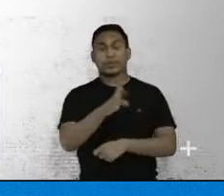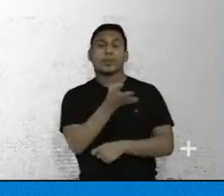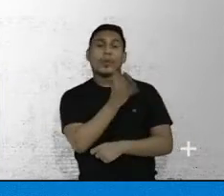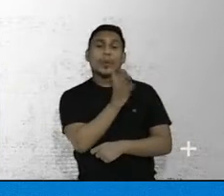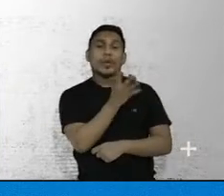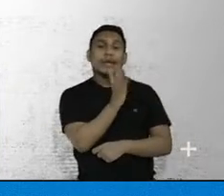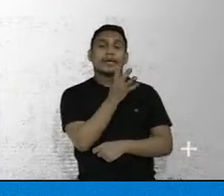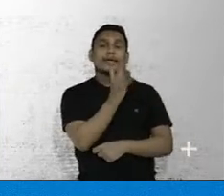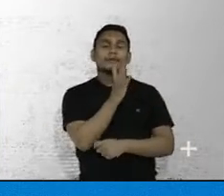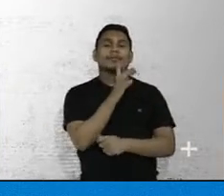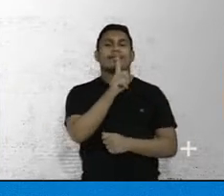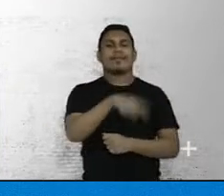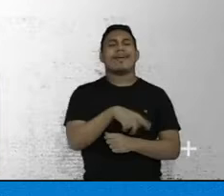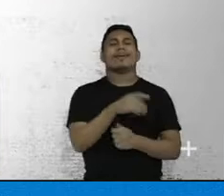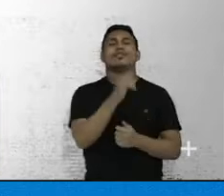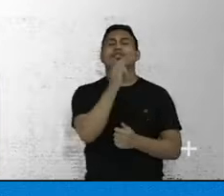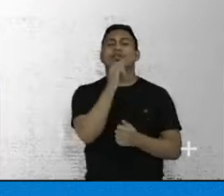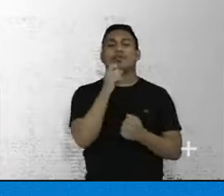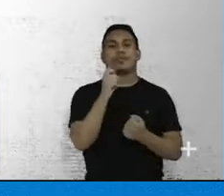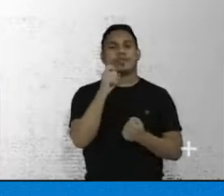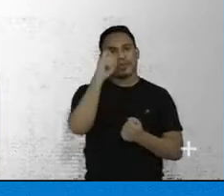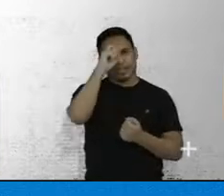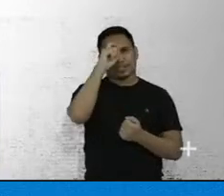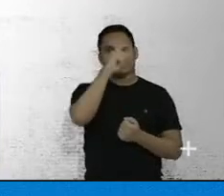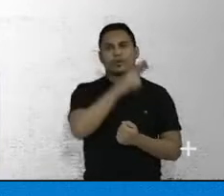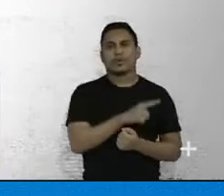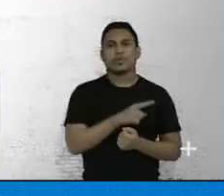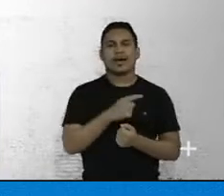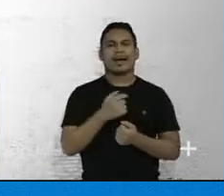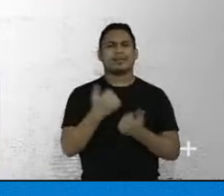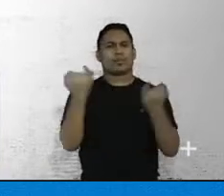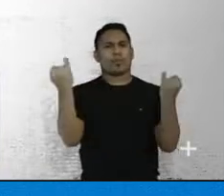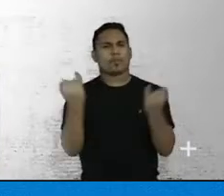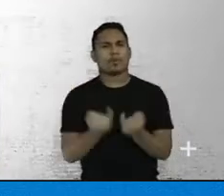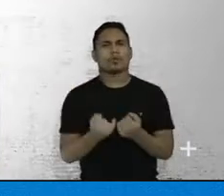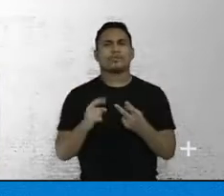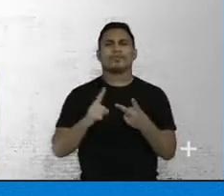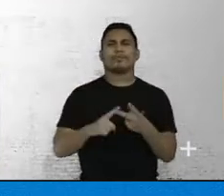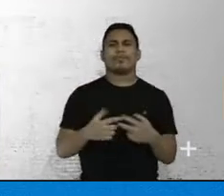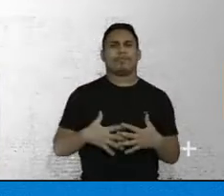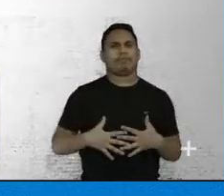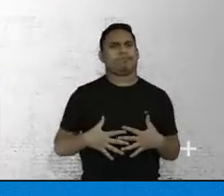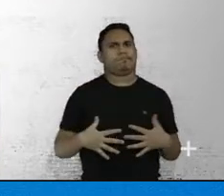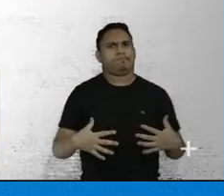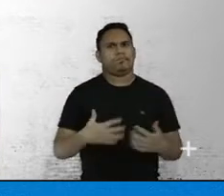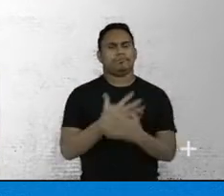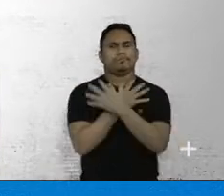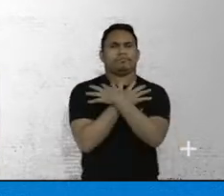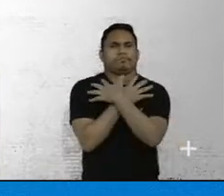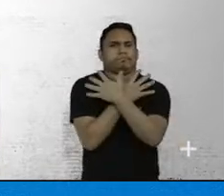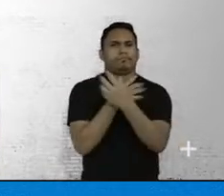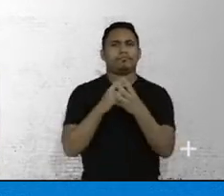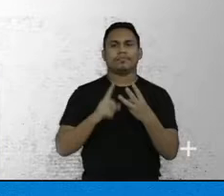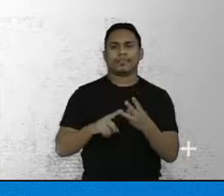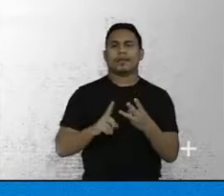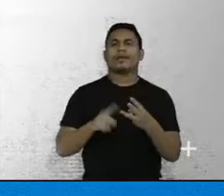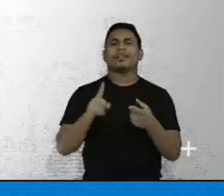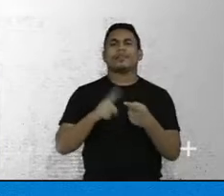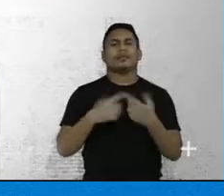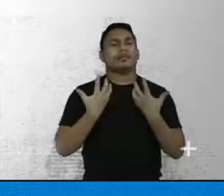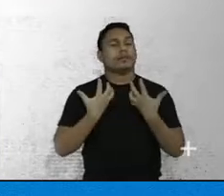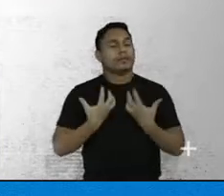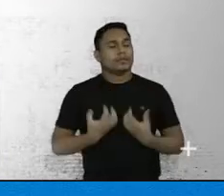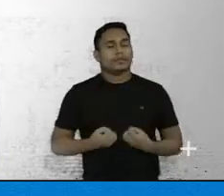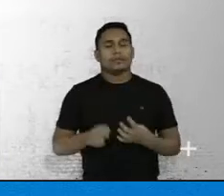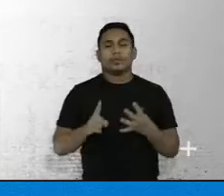de perder peso, é o ET, inchaço, é a fadiga, o cansaço, sonolência, queda de